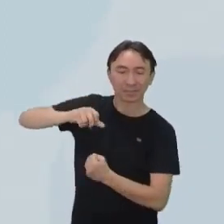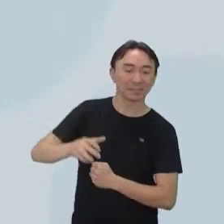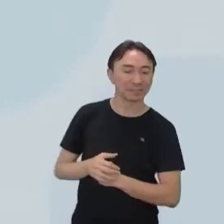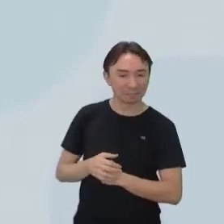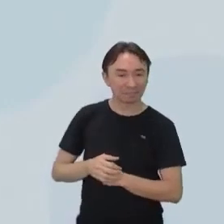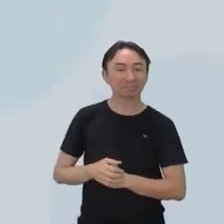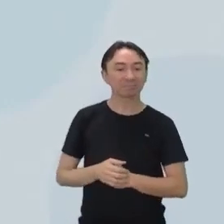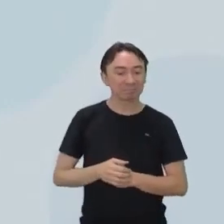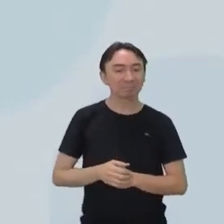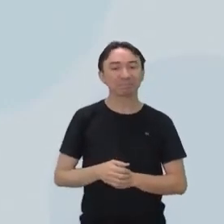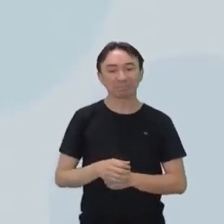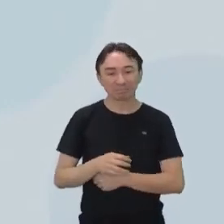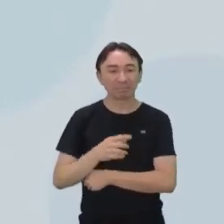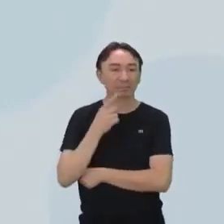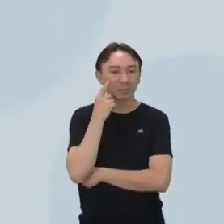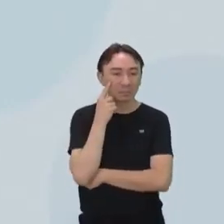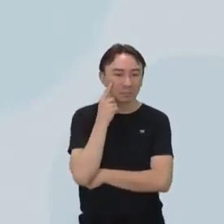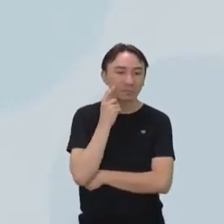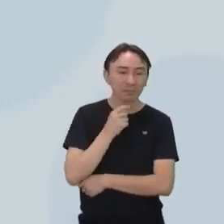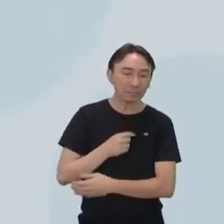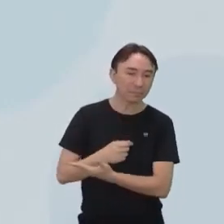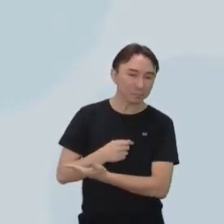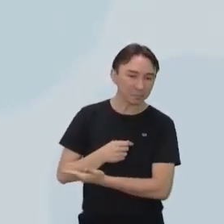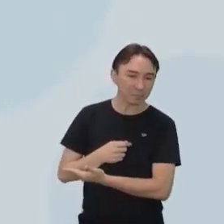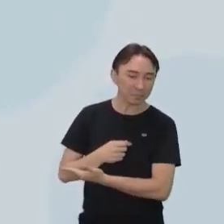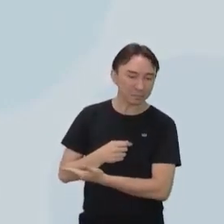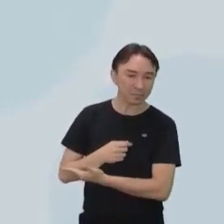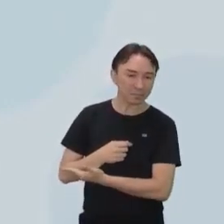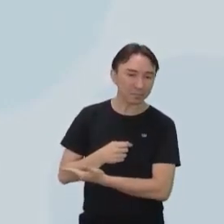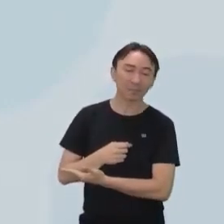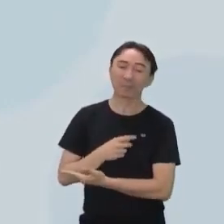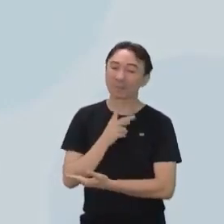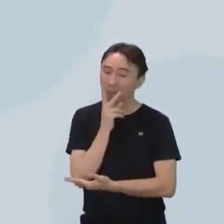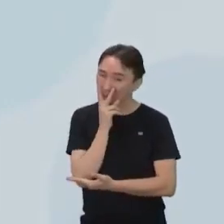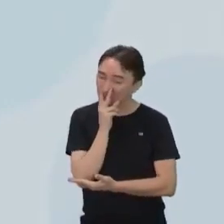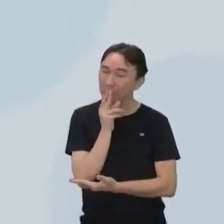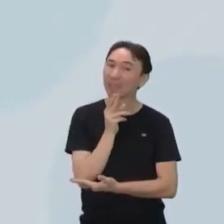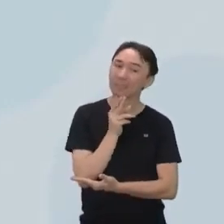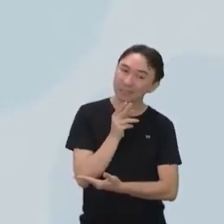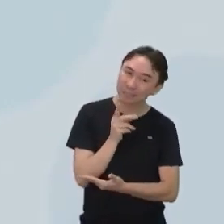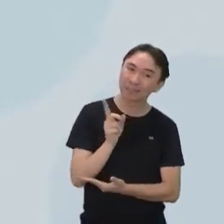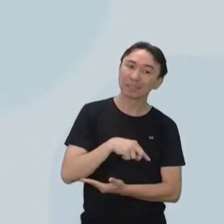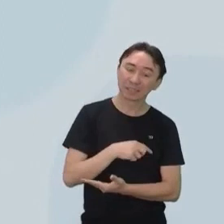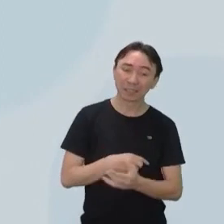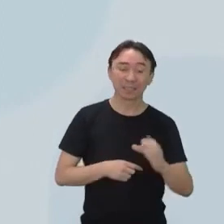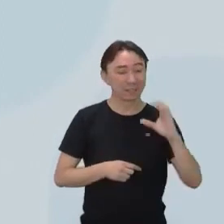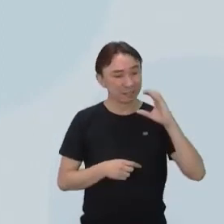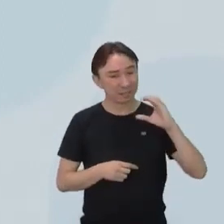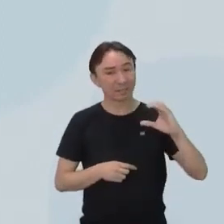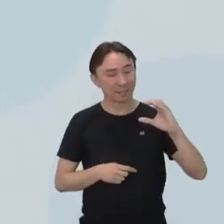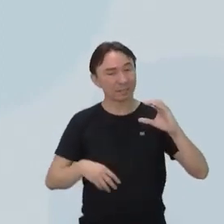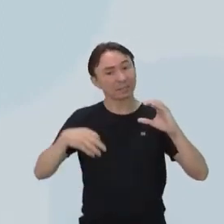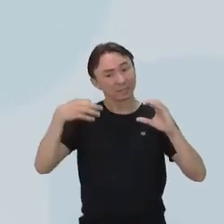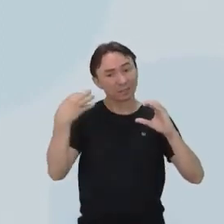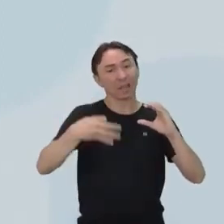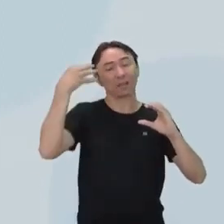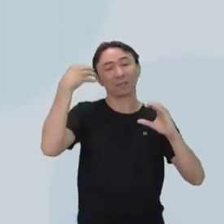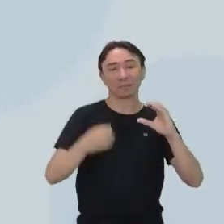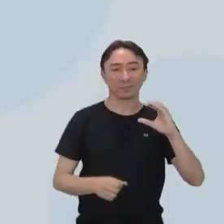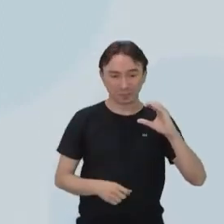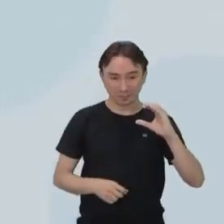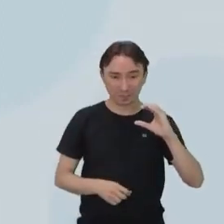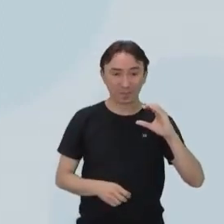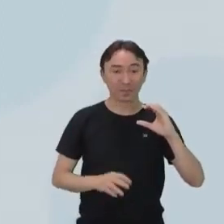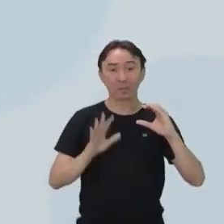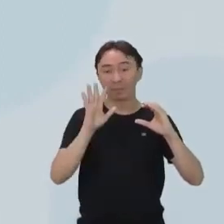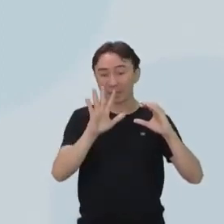que, né, de acordo aí com as alternativas, essa C aqui parece que está bem condizente. Mas para